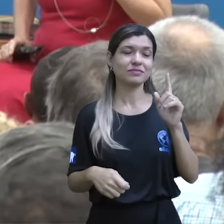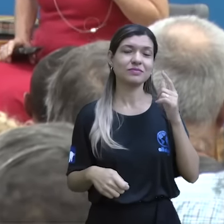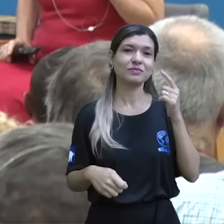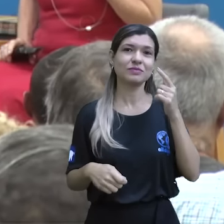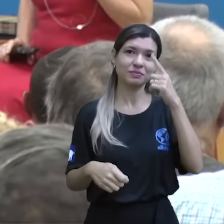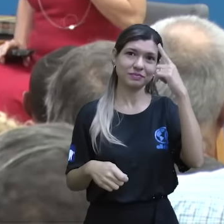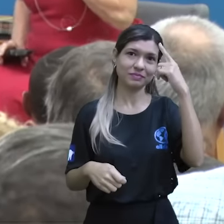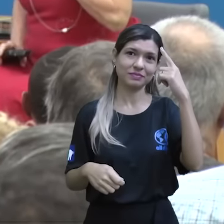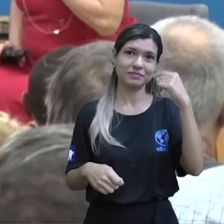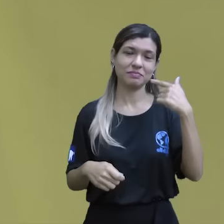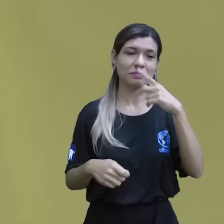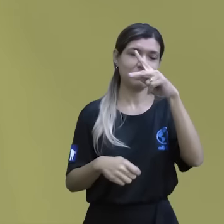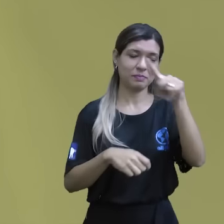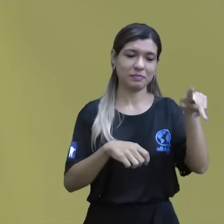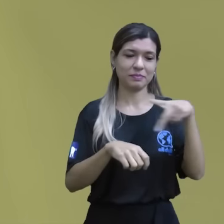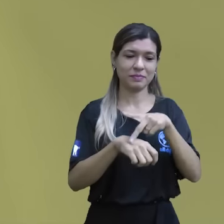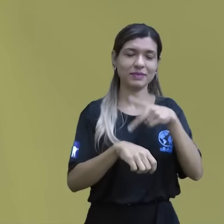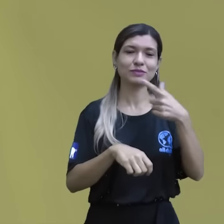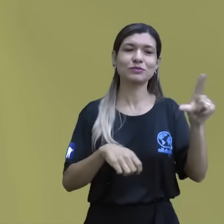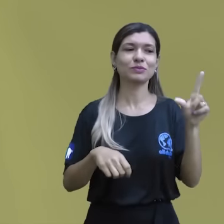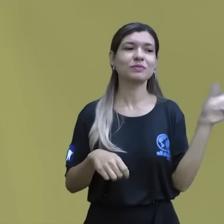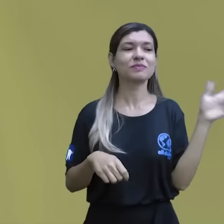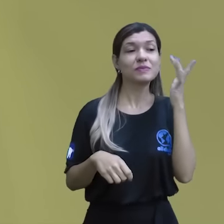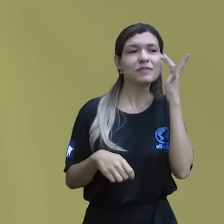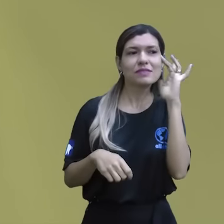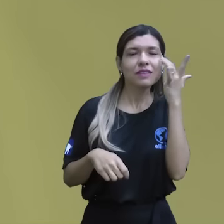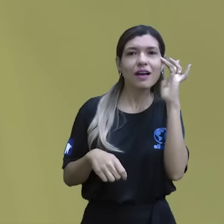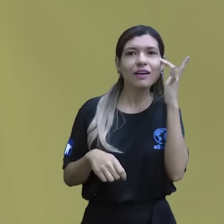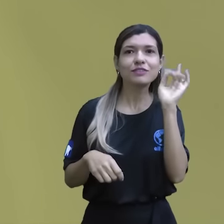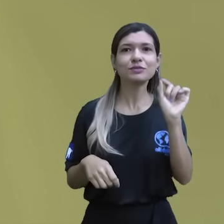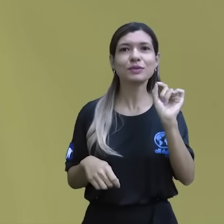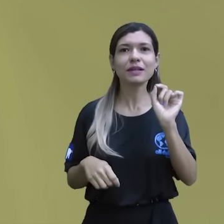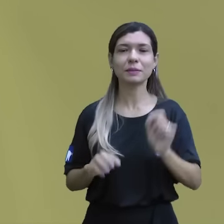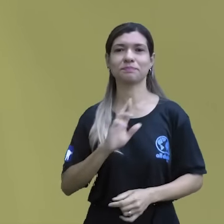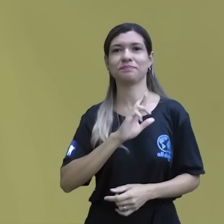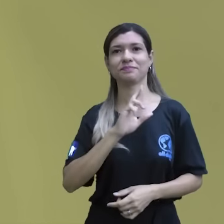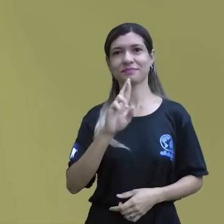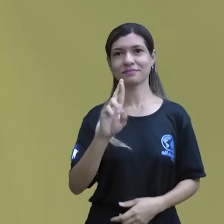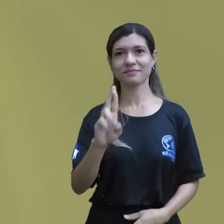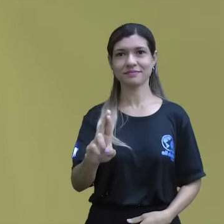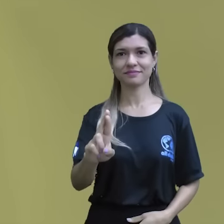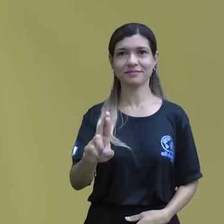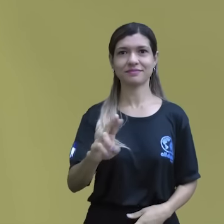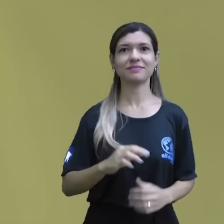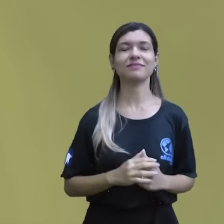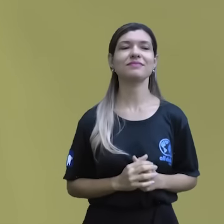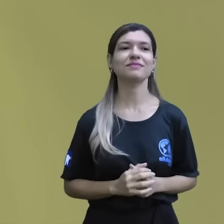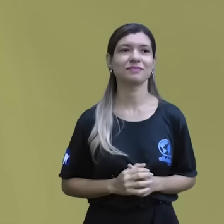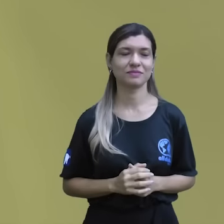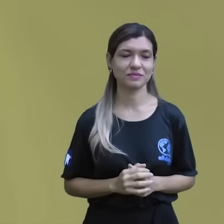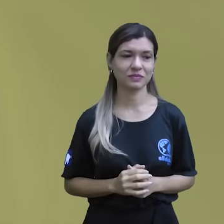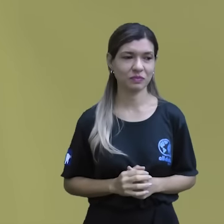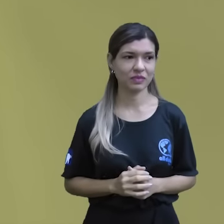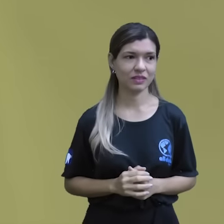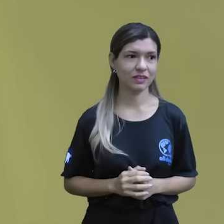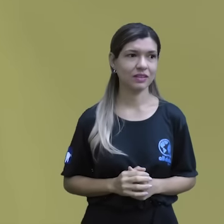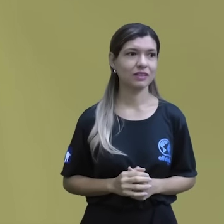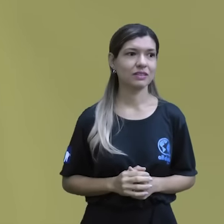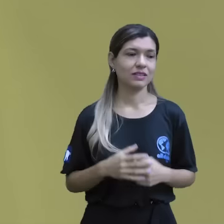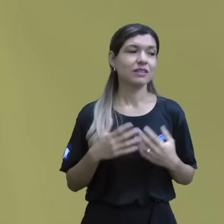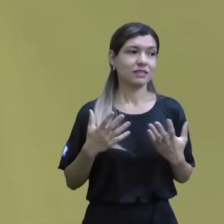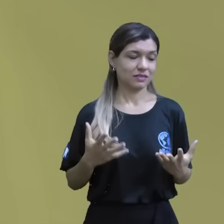eu chego da Ilha do Fundão, estou cansada e fico pensando, ah, hoje eu não aguento mais trabalhar. E aí eu